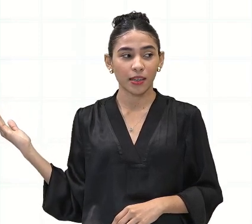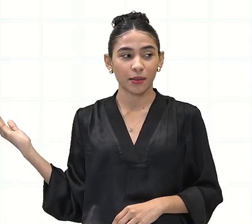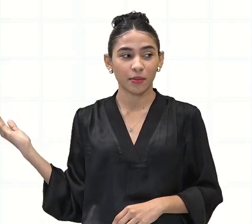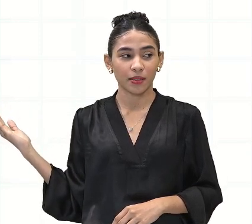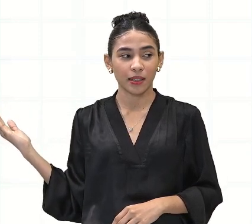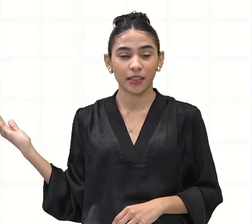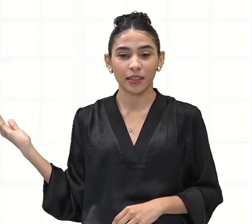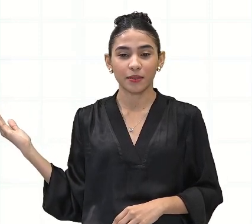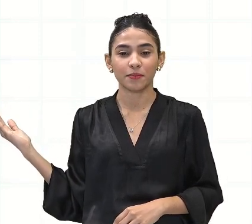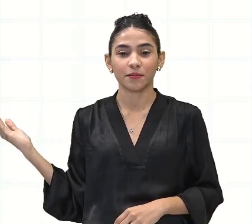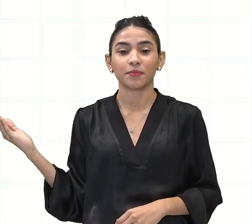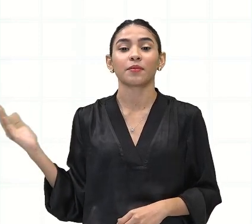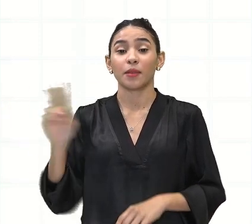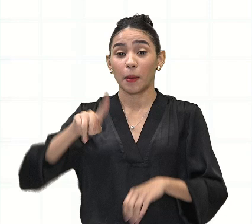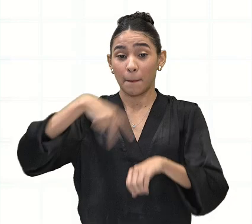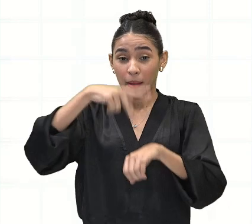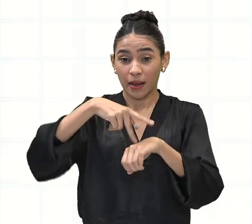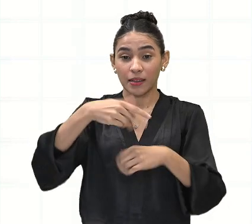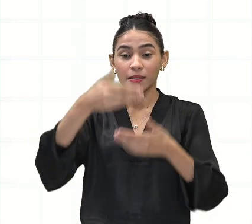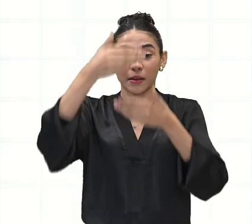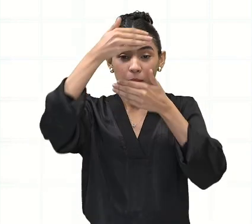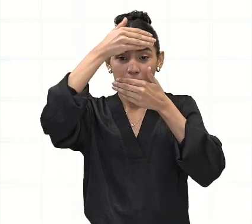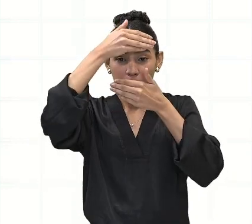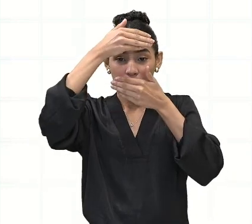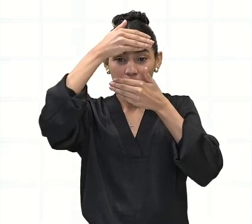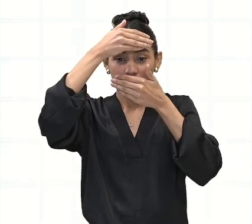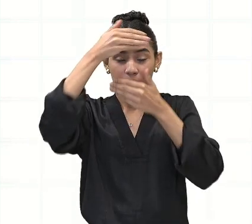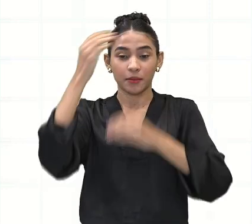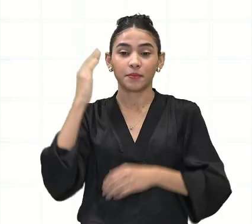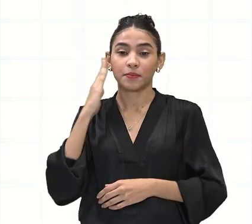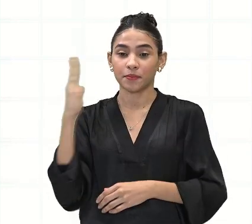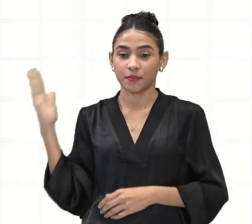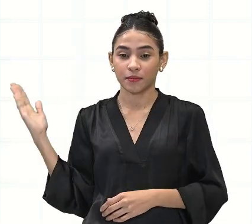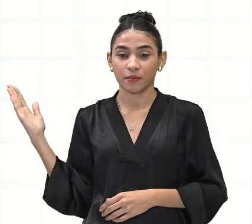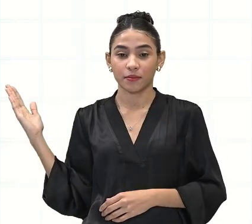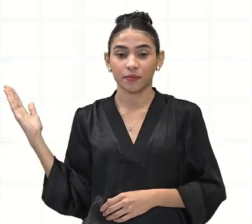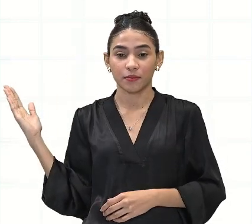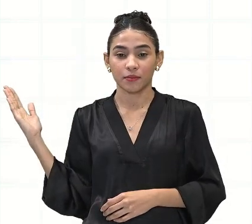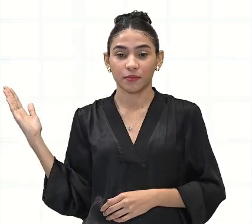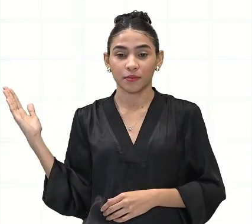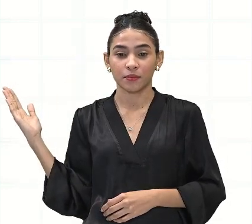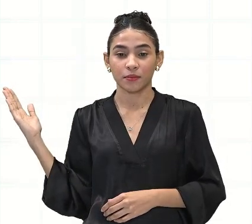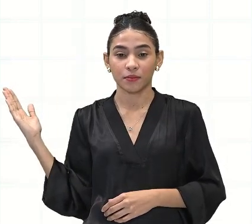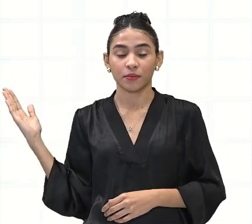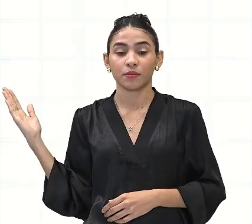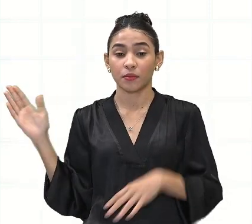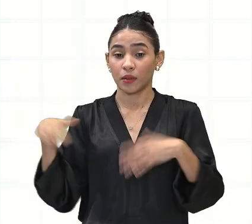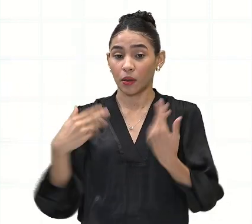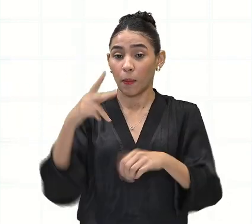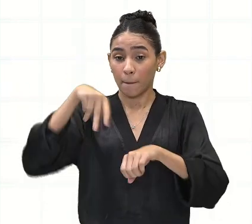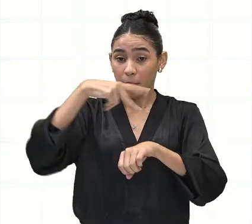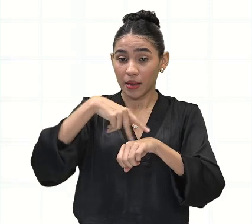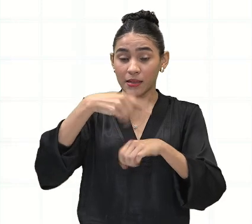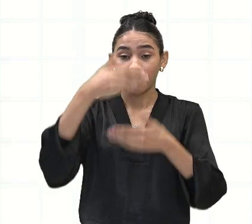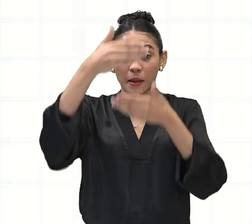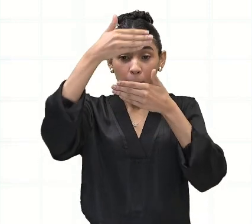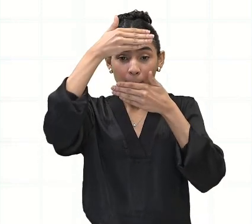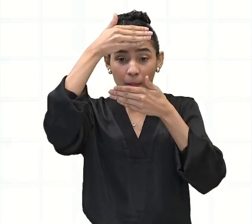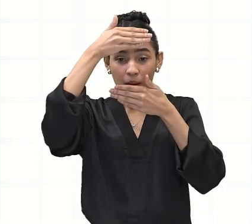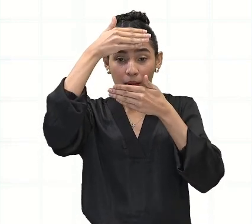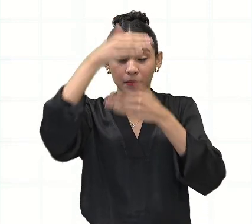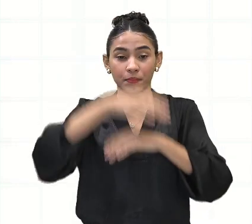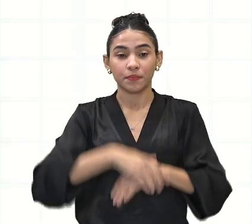tem mais palavras de origem árabe, dos países árabes, do que a gente